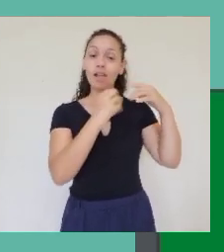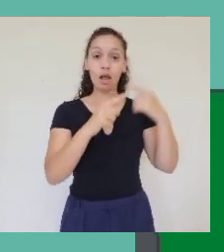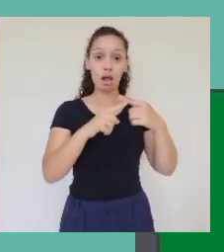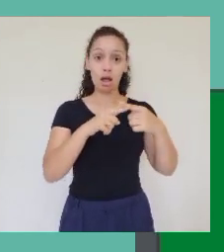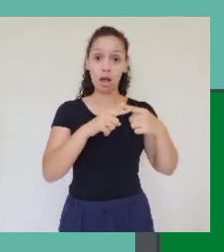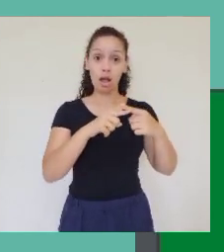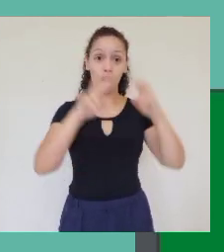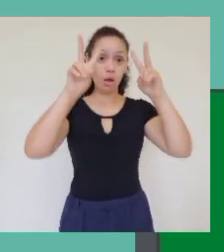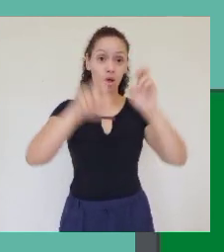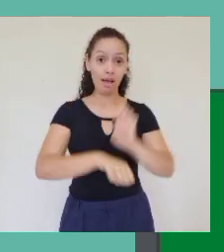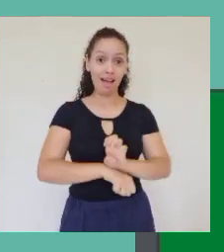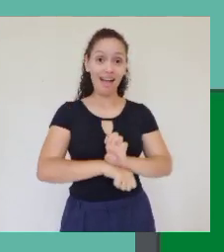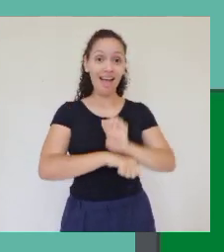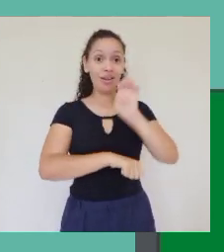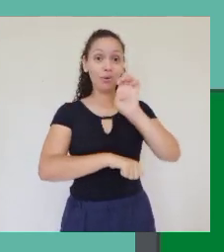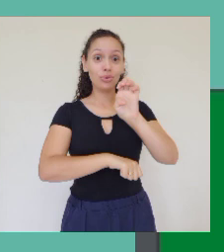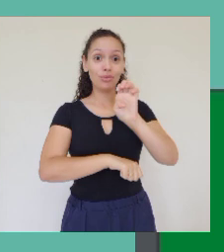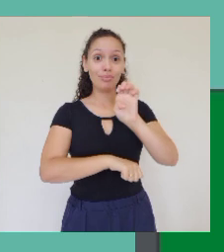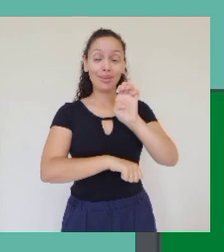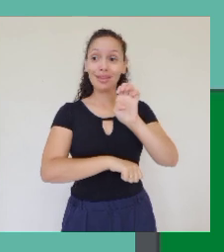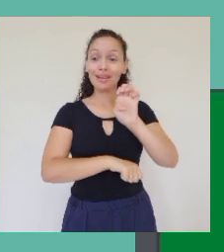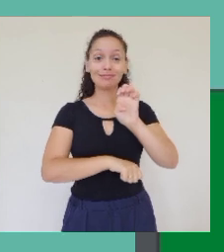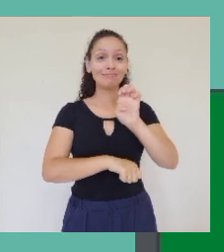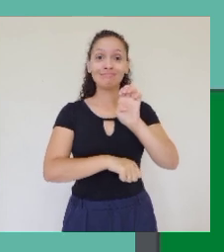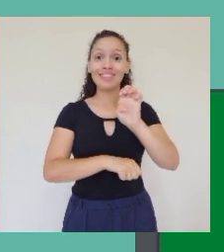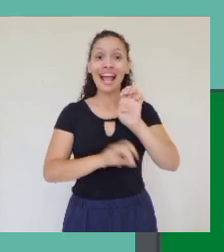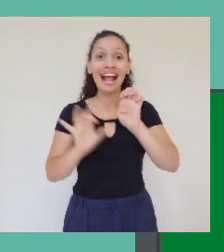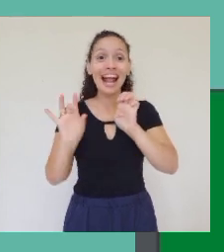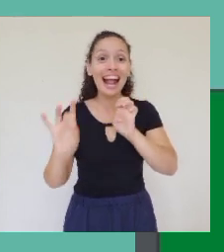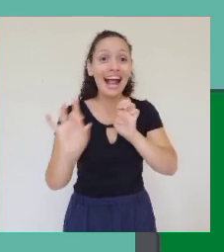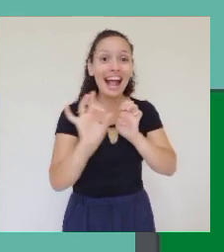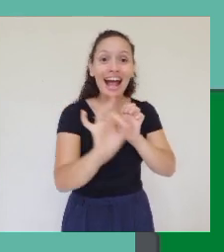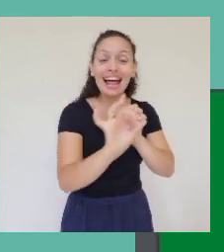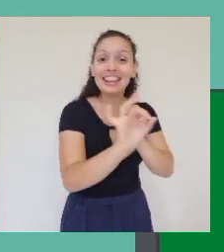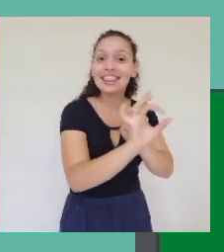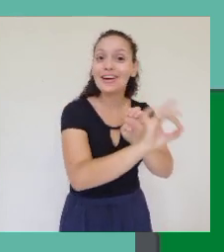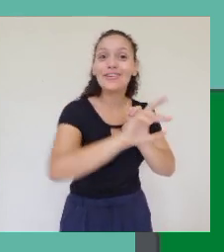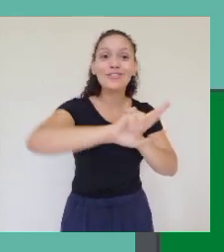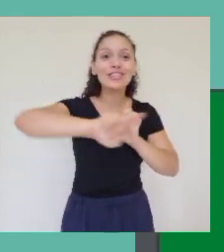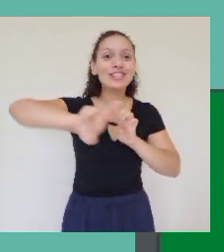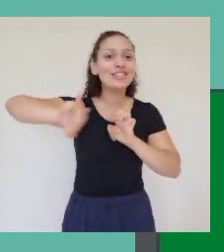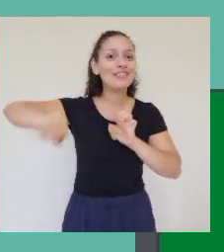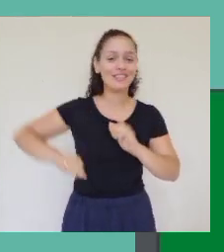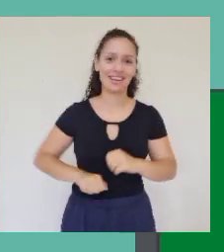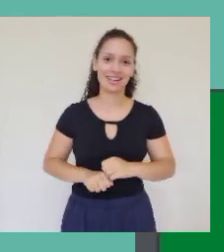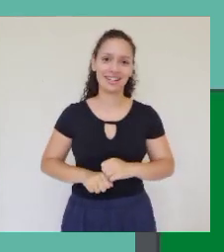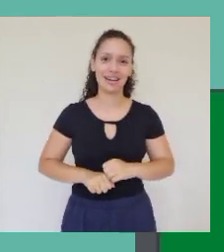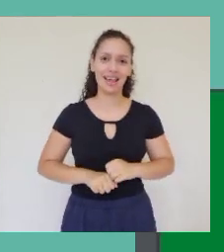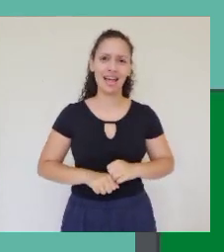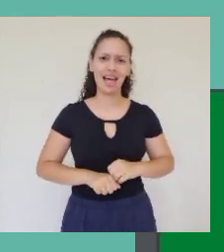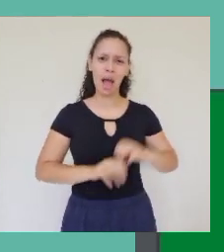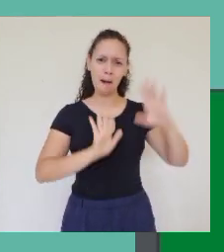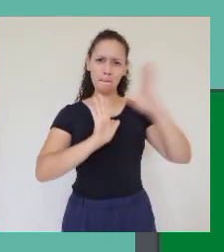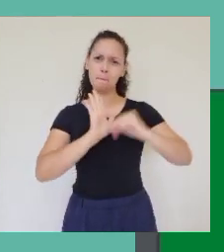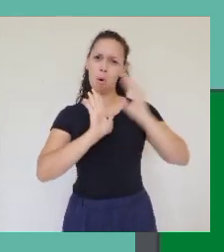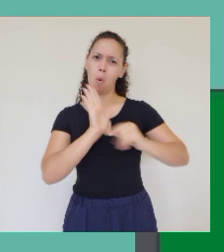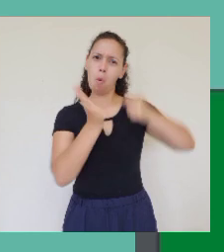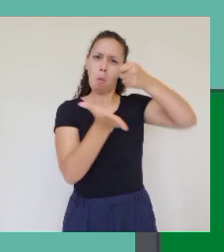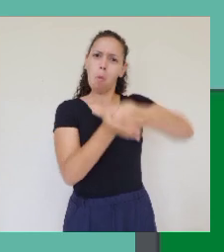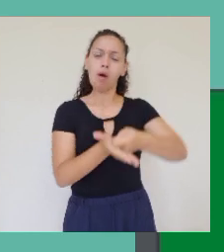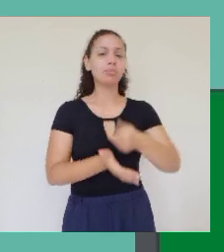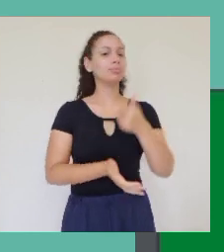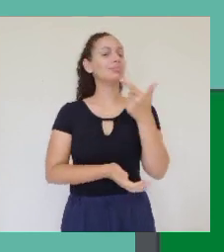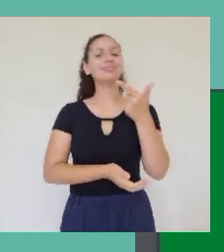vai da individualidade de cada pessoa, Ela não existe um padrão a ser seguido para todos, Existem recomendações,